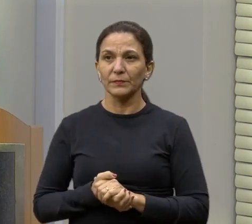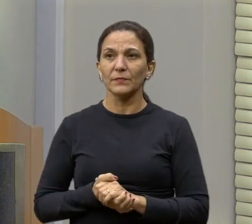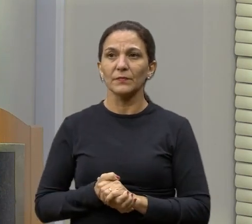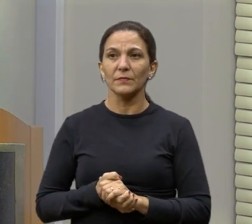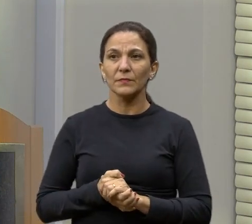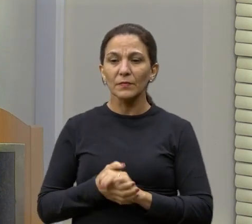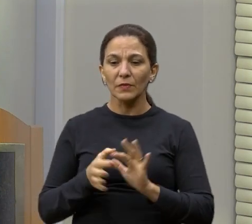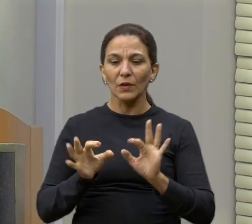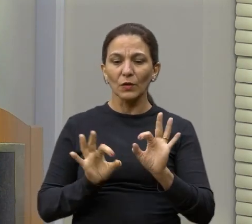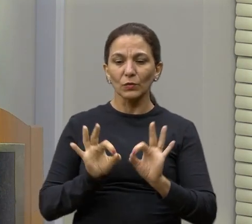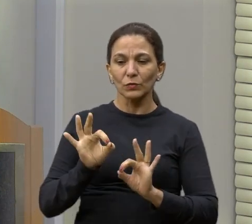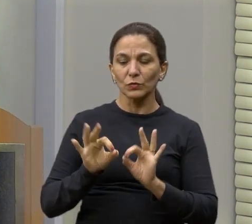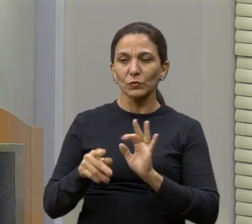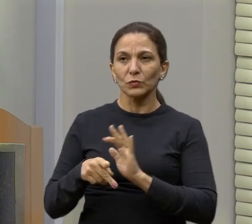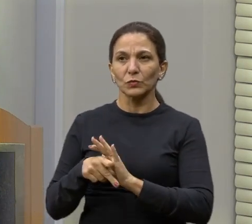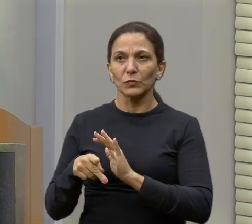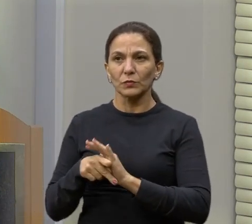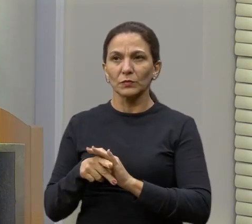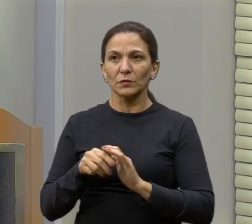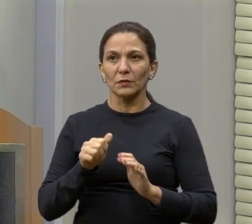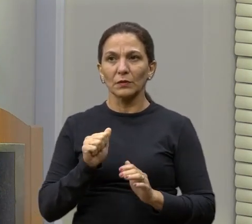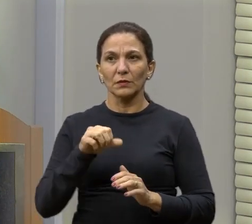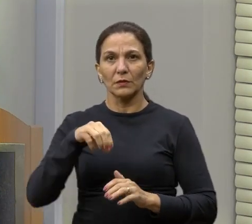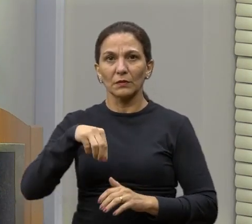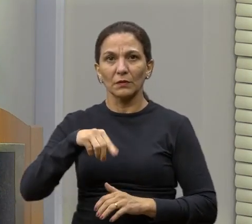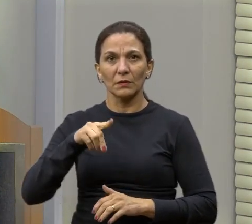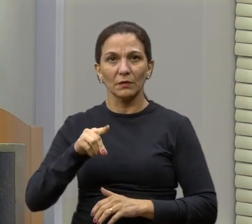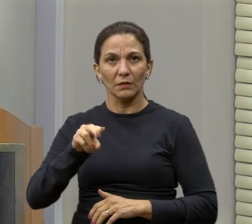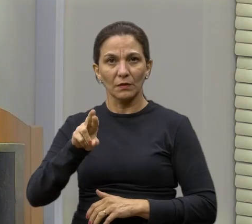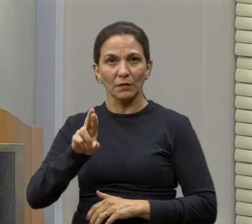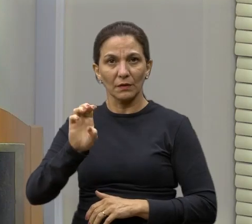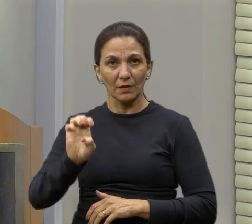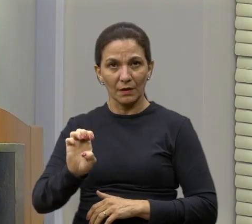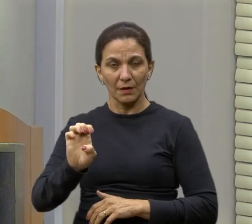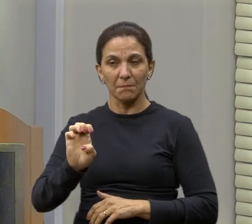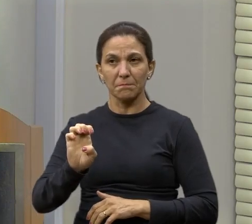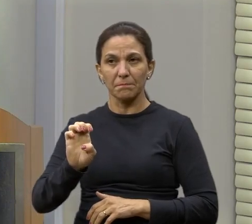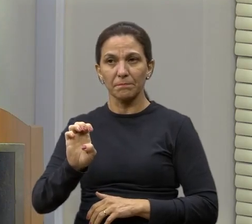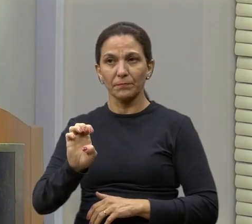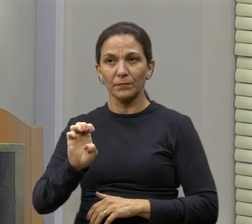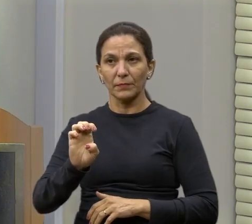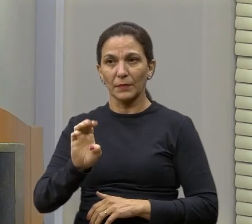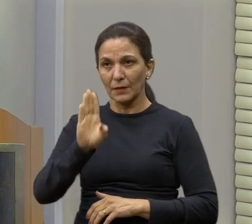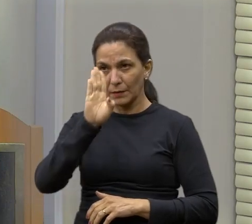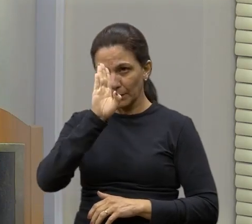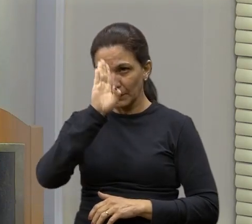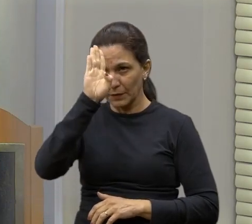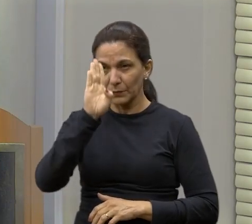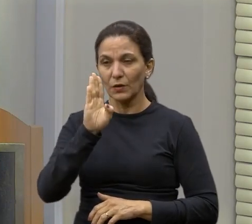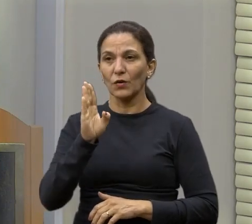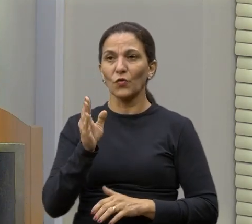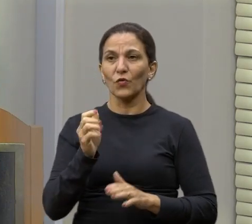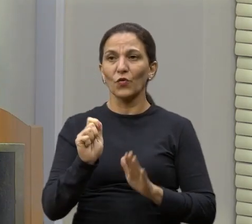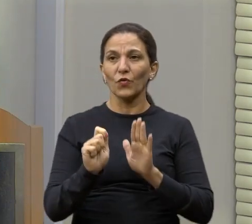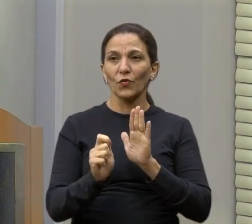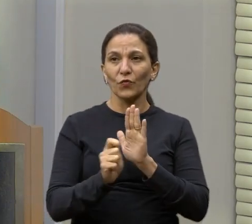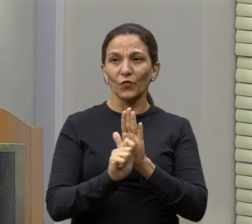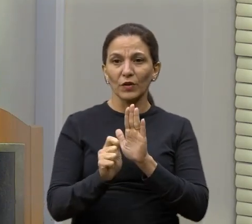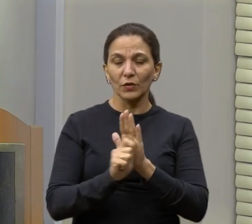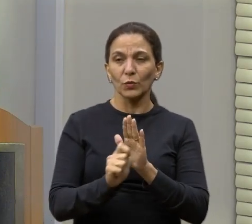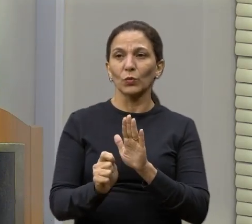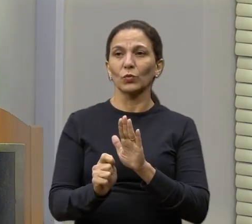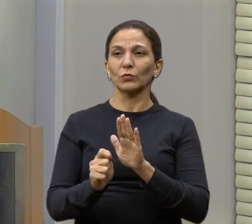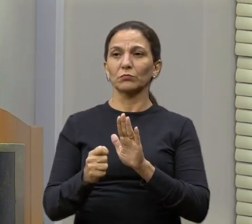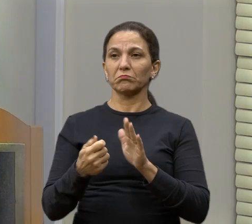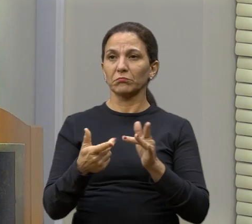autoridades públicas. André de Oliveira Macedo, André do Rep, considerado um dos principais narcotraficantes do país,